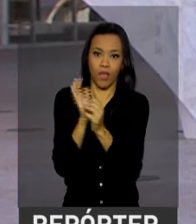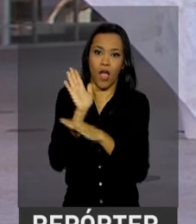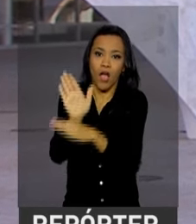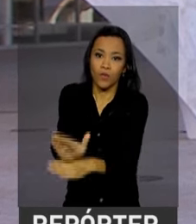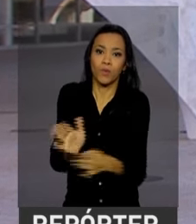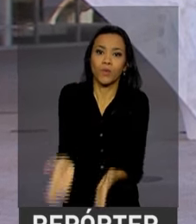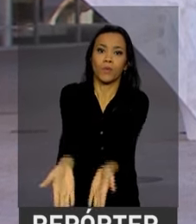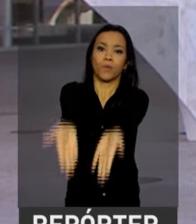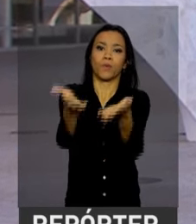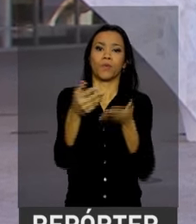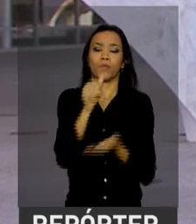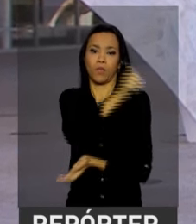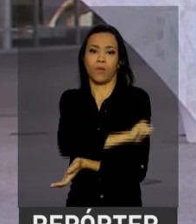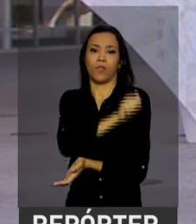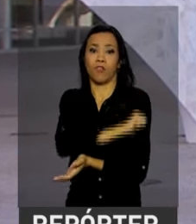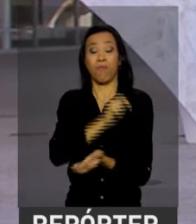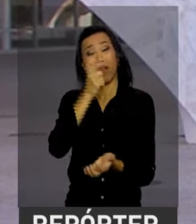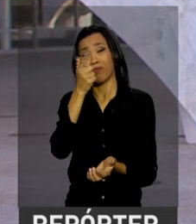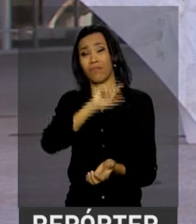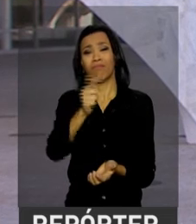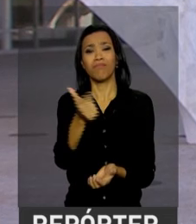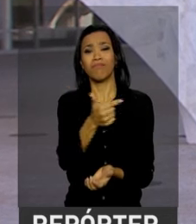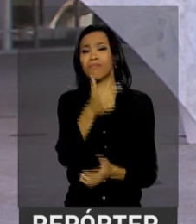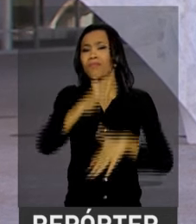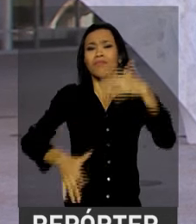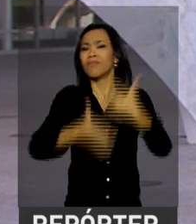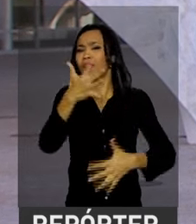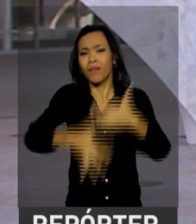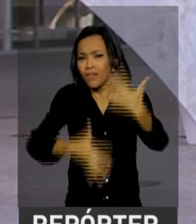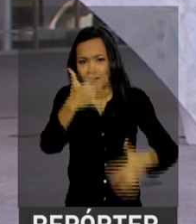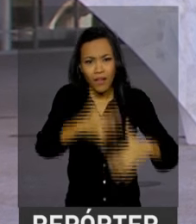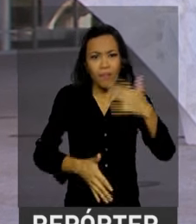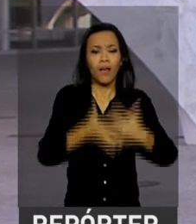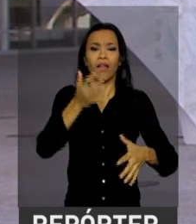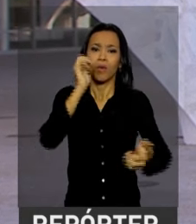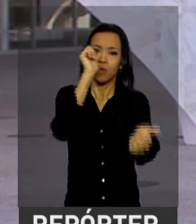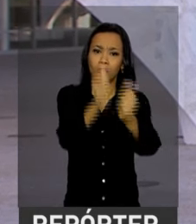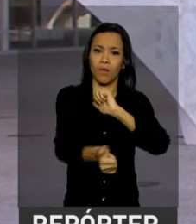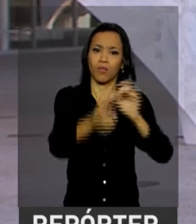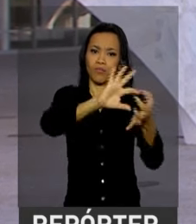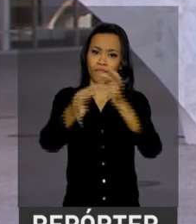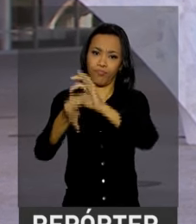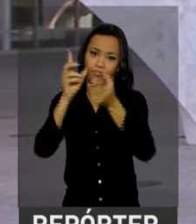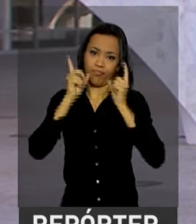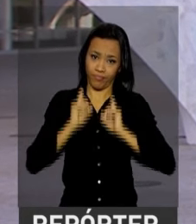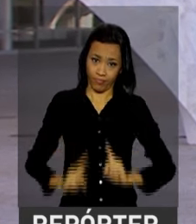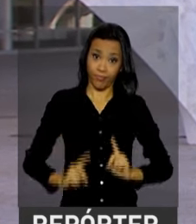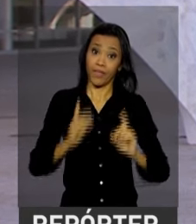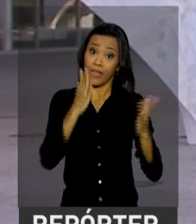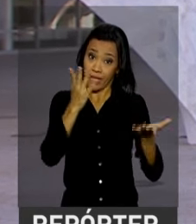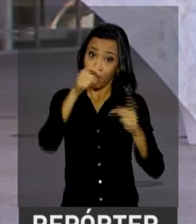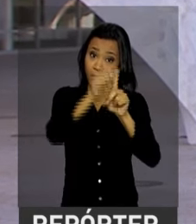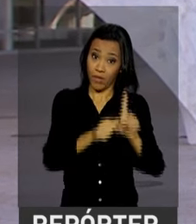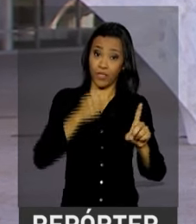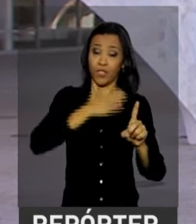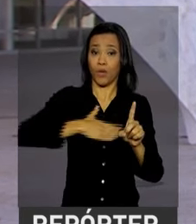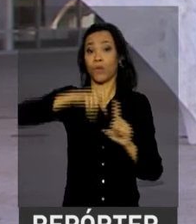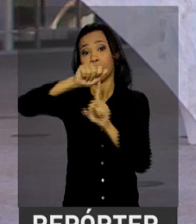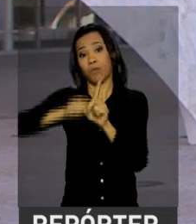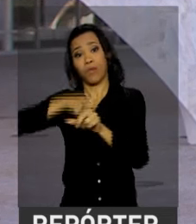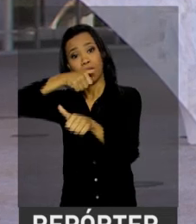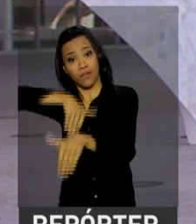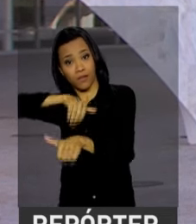à preparação e realização dos Jogos Olímpicos e Paralímpicos de 2016, que acontecem nos meses de agosto e de